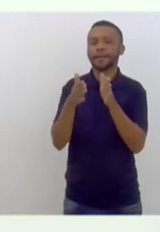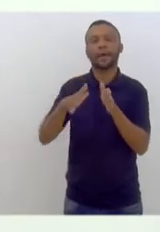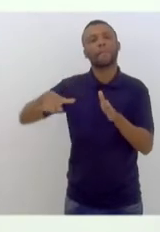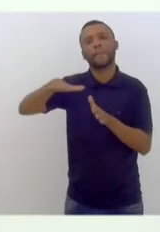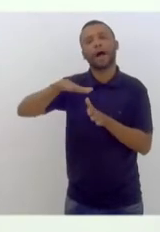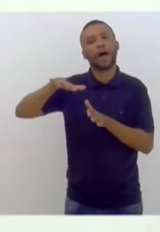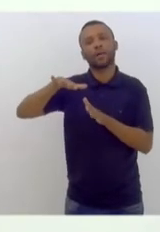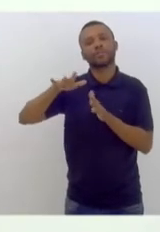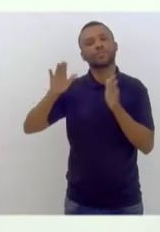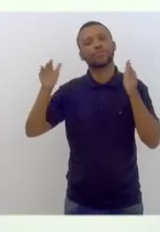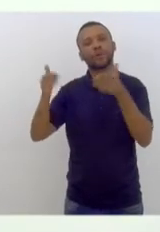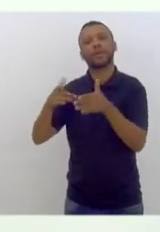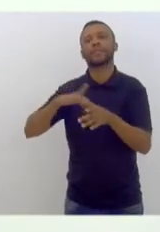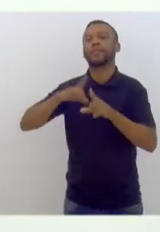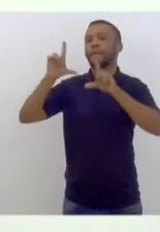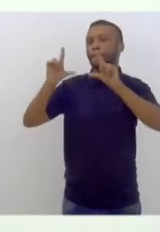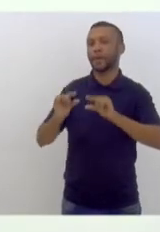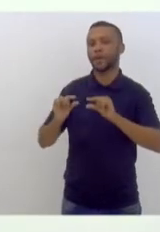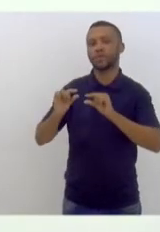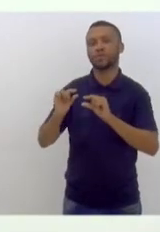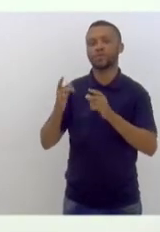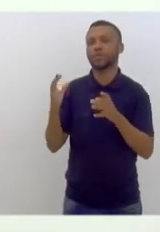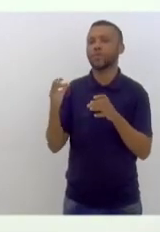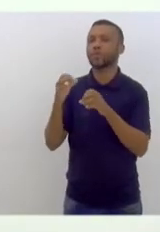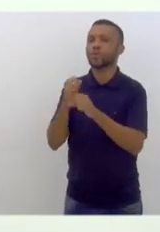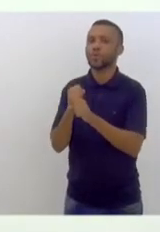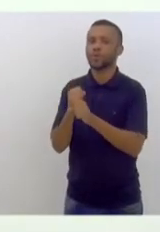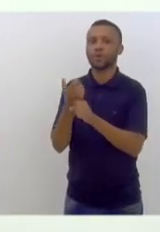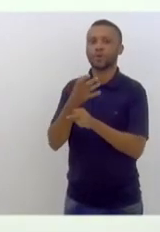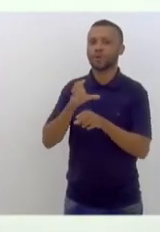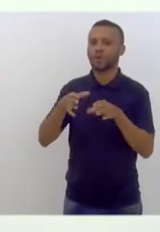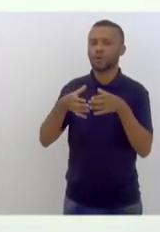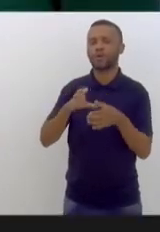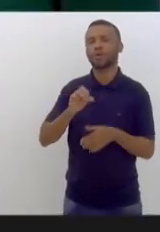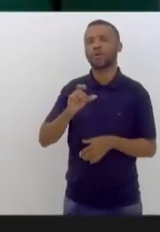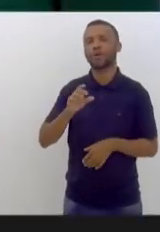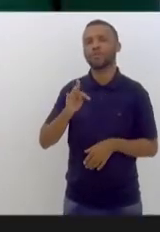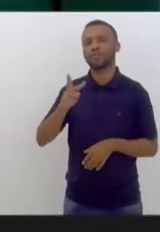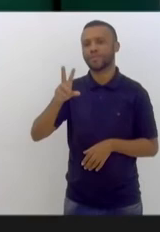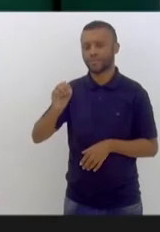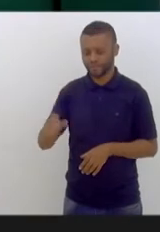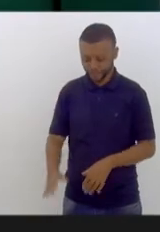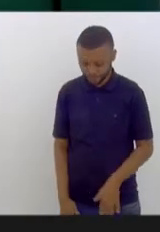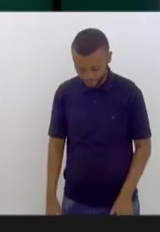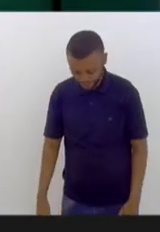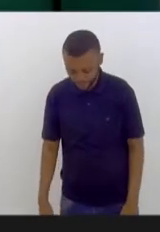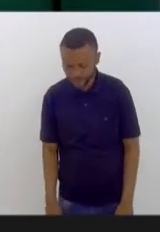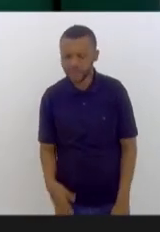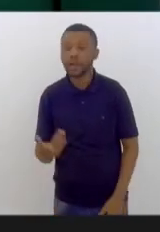temos menos acúmulo coletivo. O deputado Luiz Paulo já... Eu queria fazer uma correção, desculpa. Eu sou